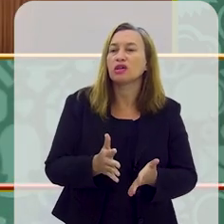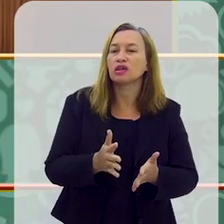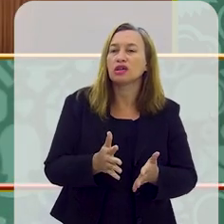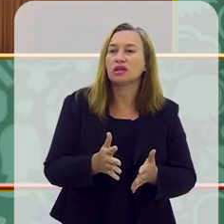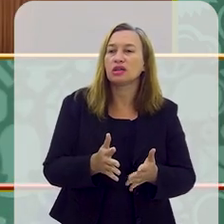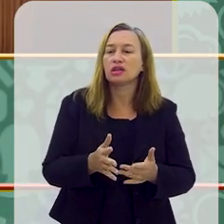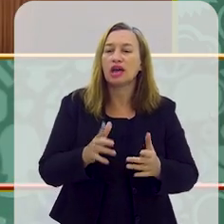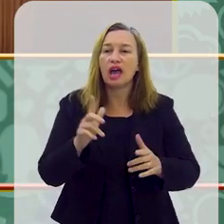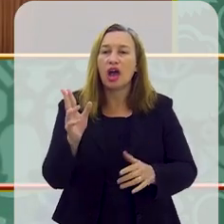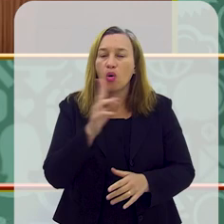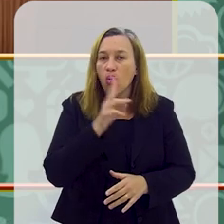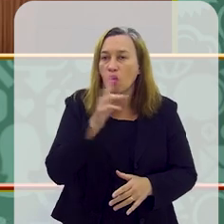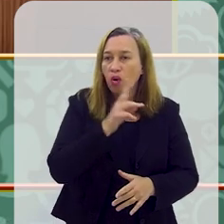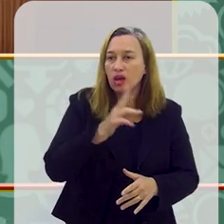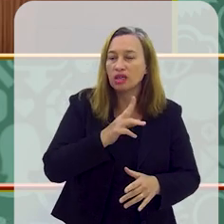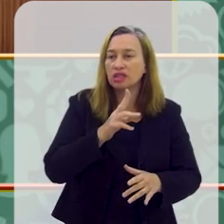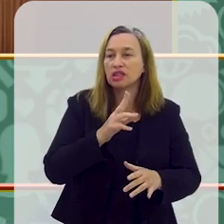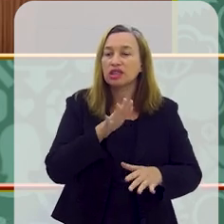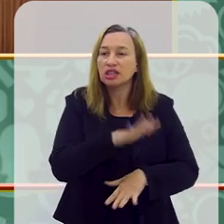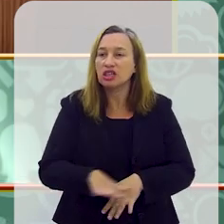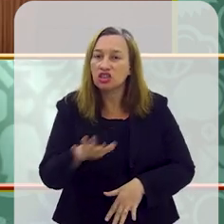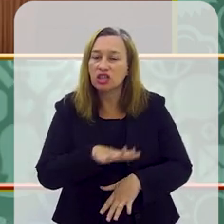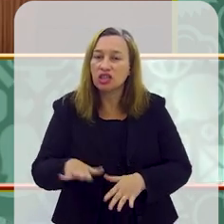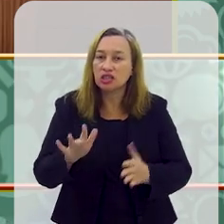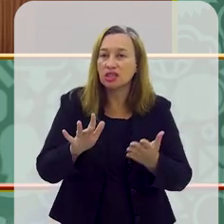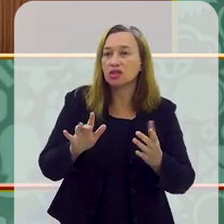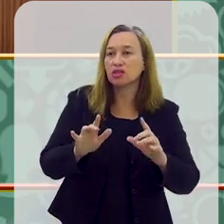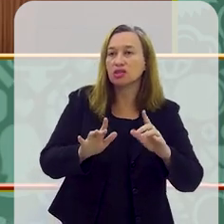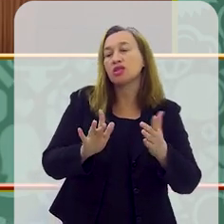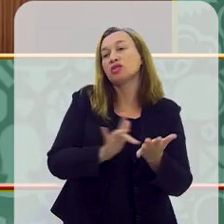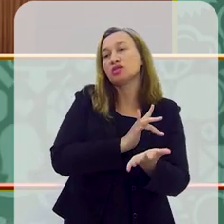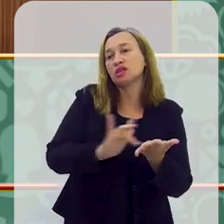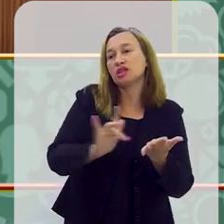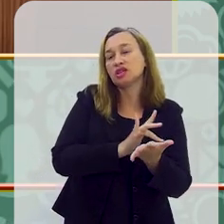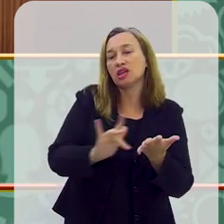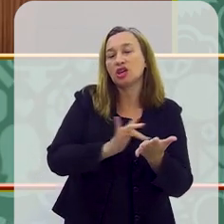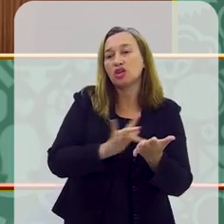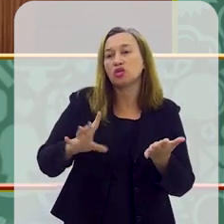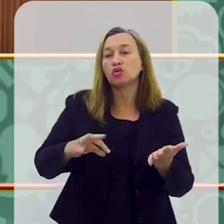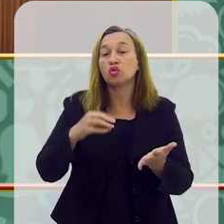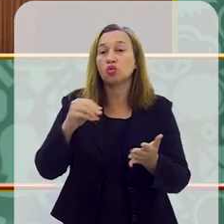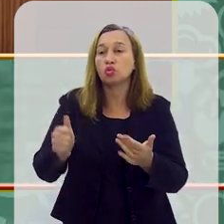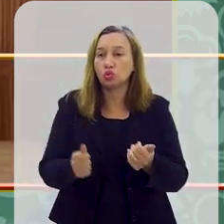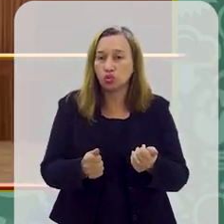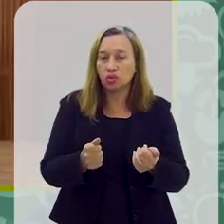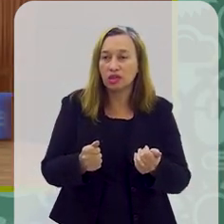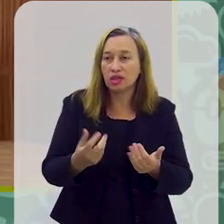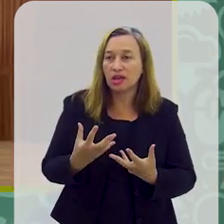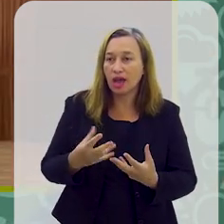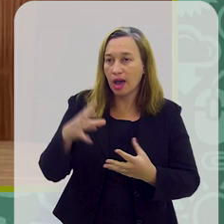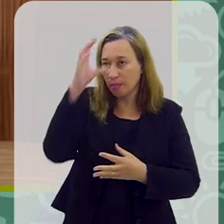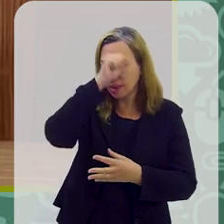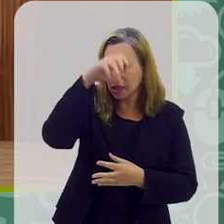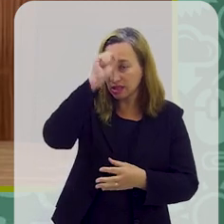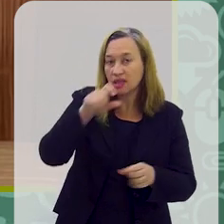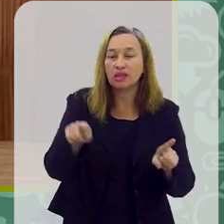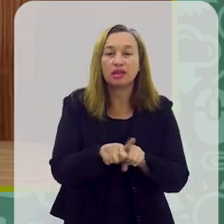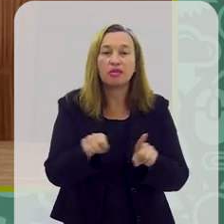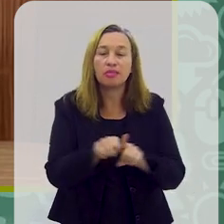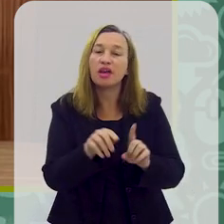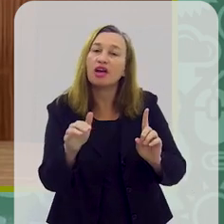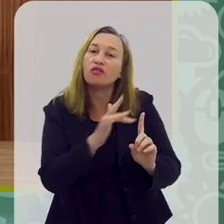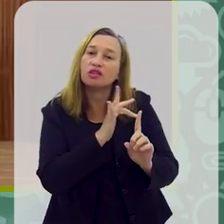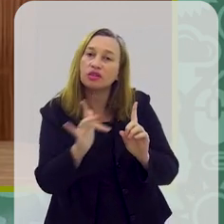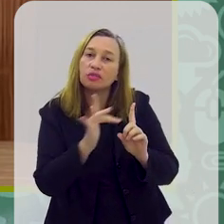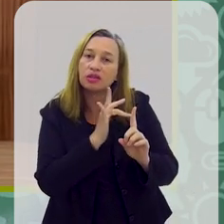com as telas muito bem com a capacidade que elas têm de processar tudo que elas acessam. Fora que a vulnerabilidade